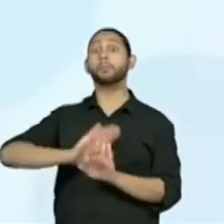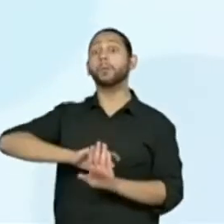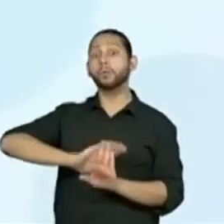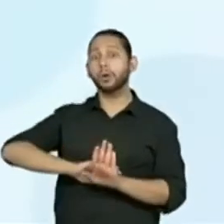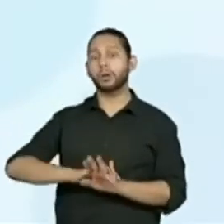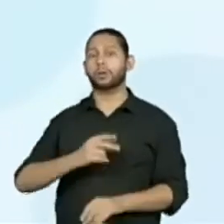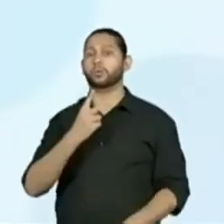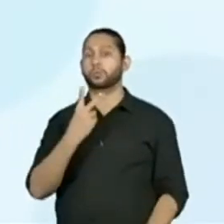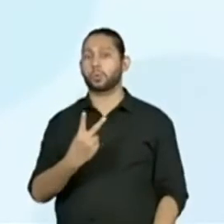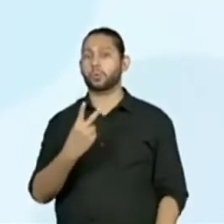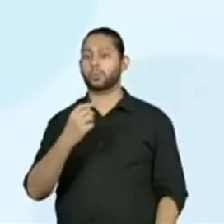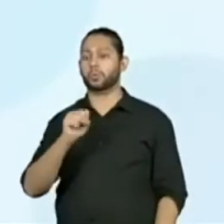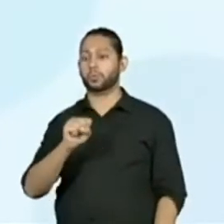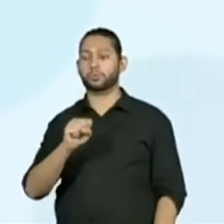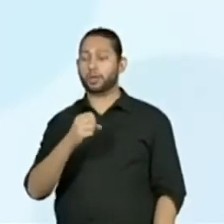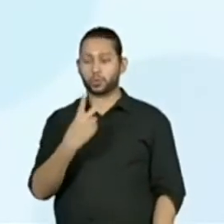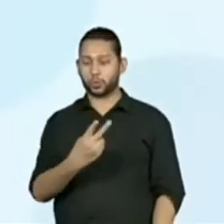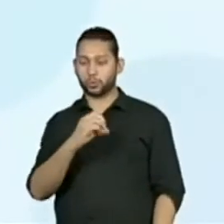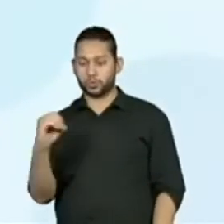406, vamos lá?